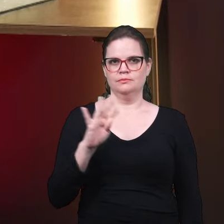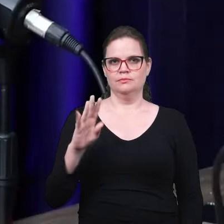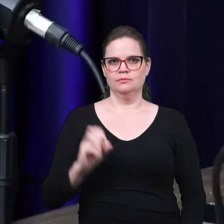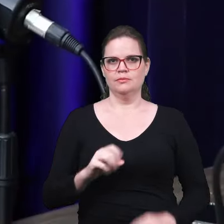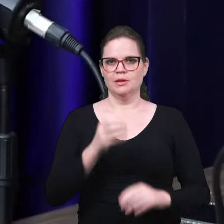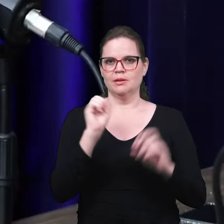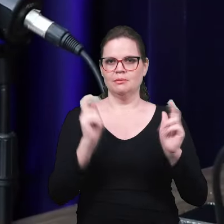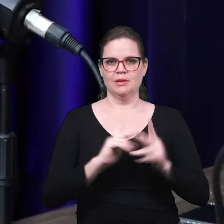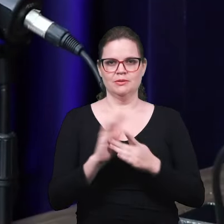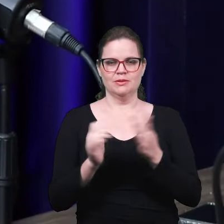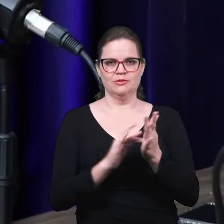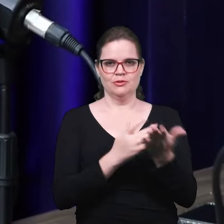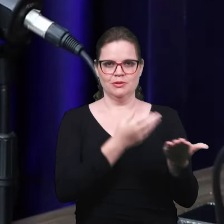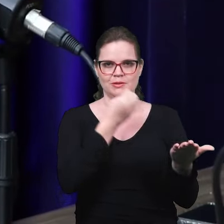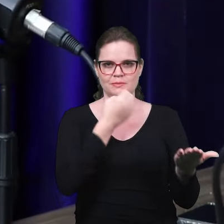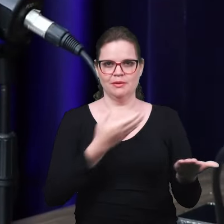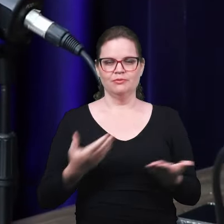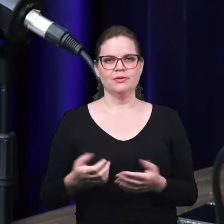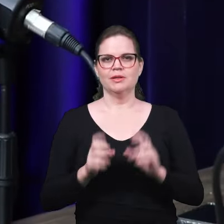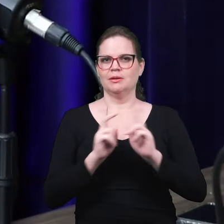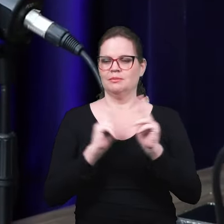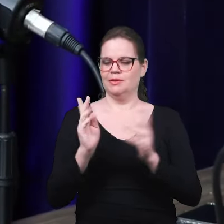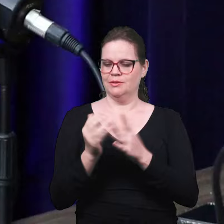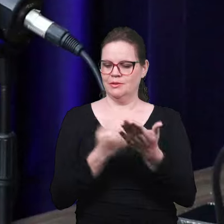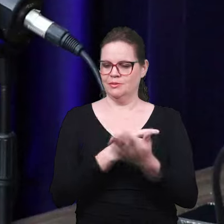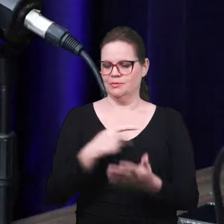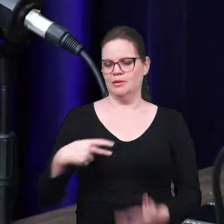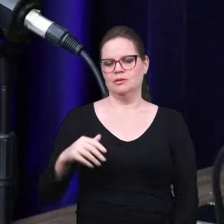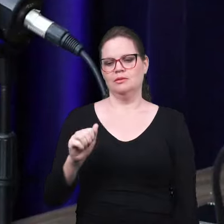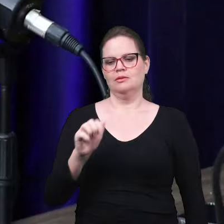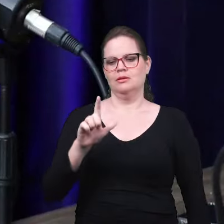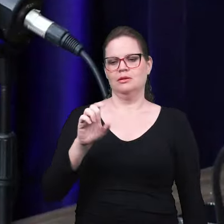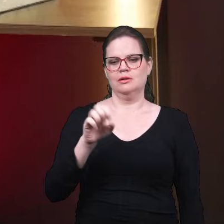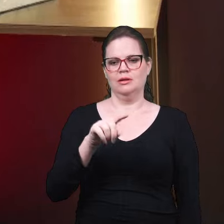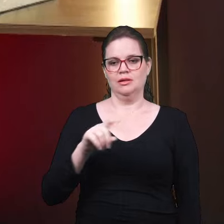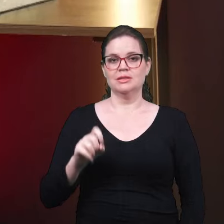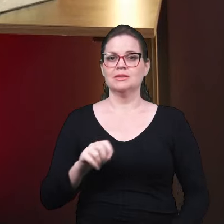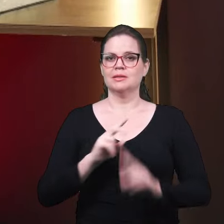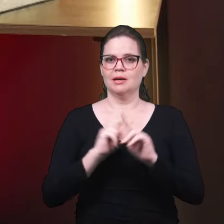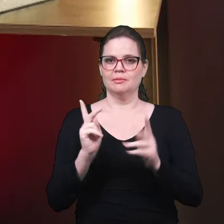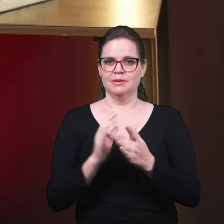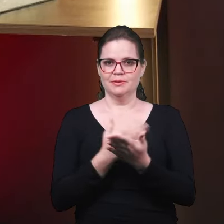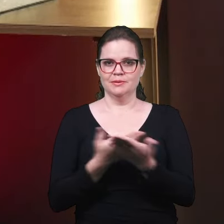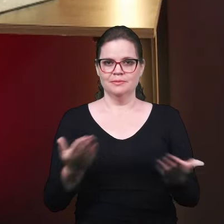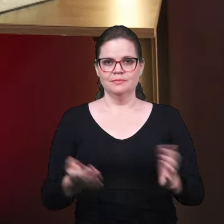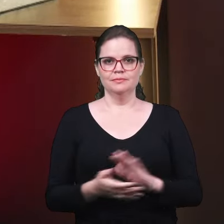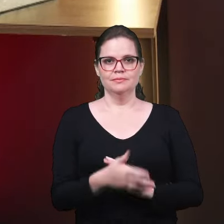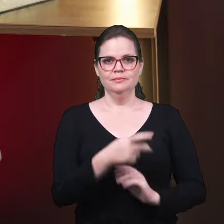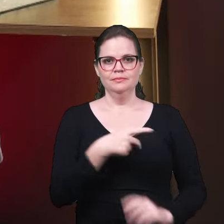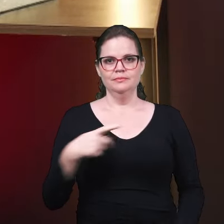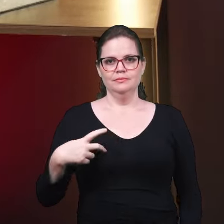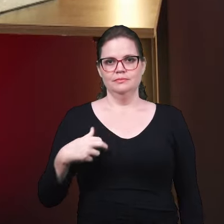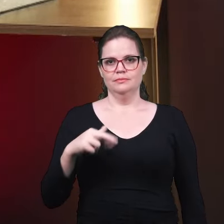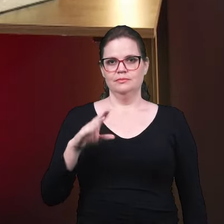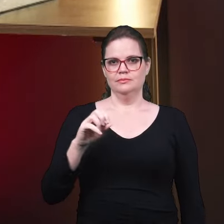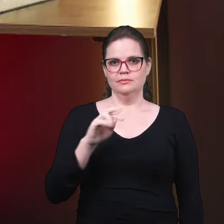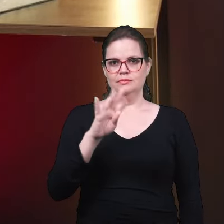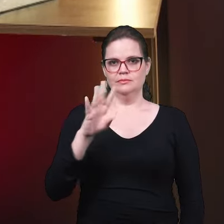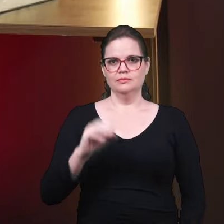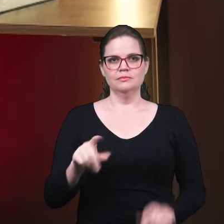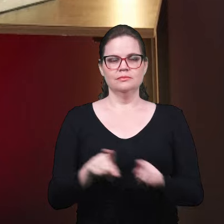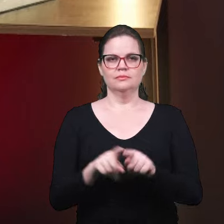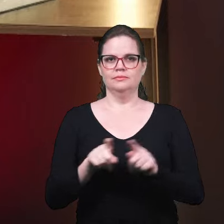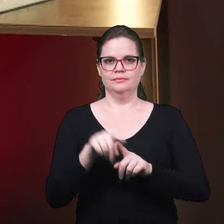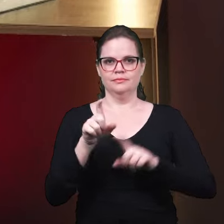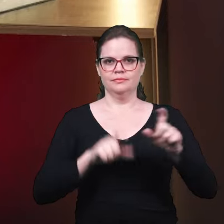pastor, seja bem-vindo. Paz do Senhor, pastor Alex, a paz do Senhor a todos. Pastor Roberto e os nossos queridos